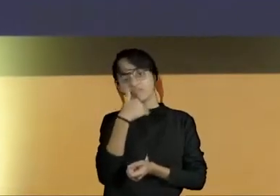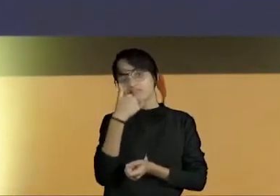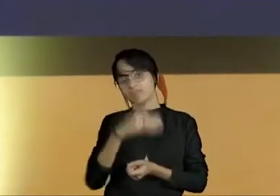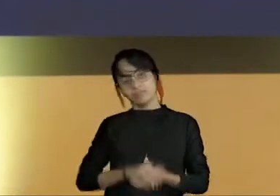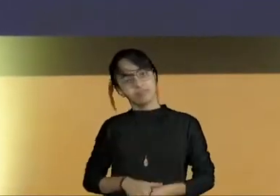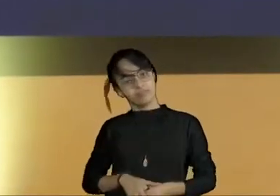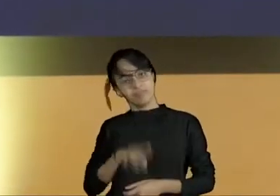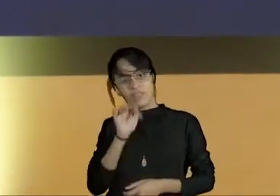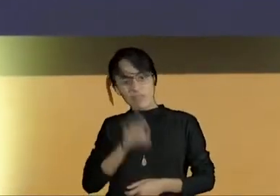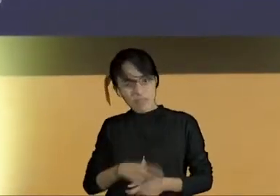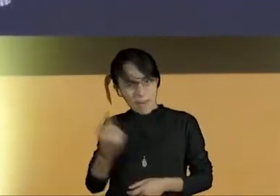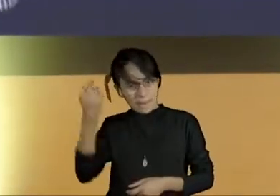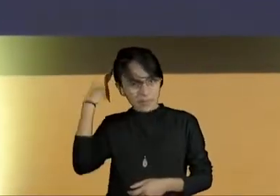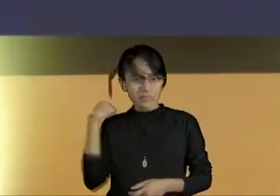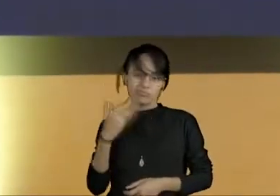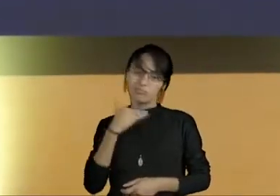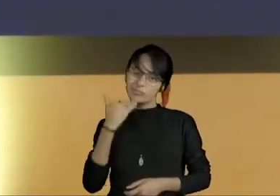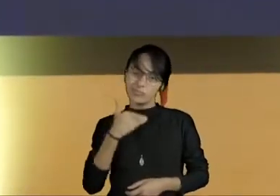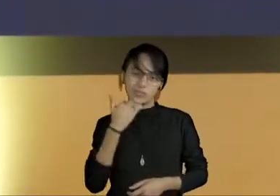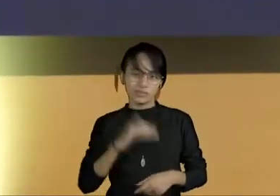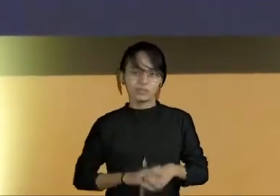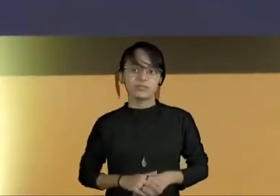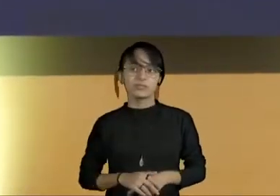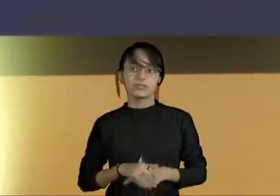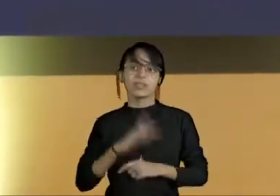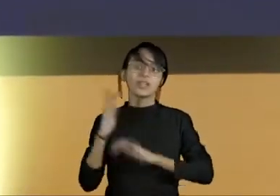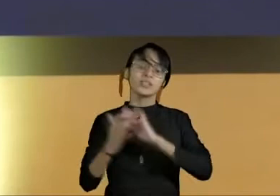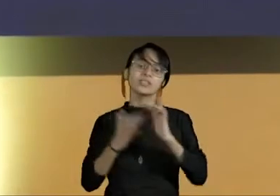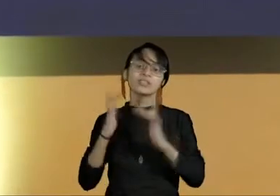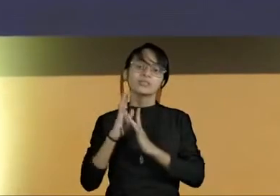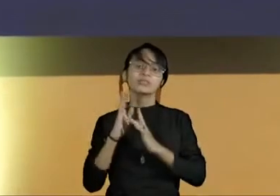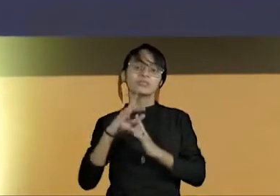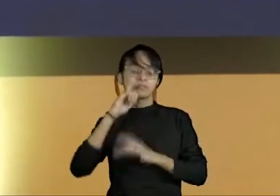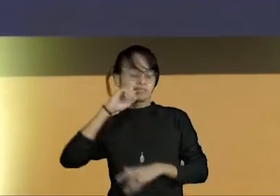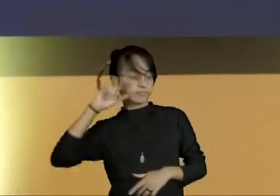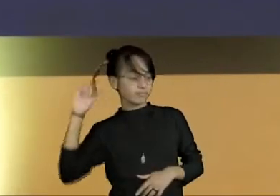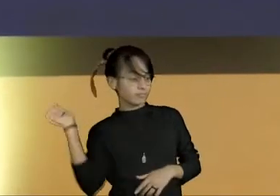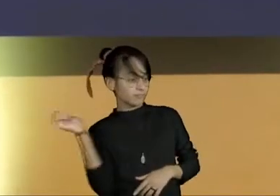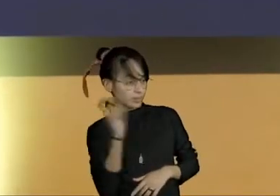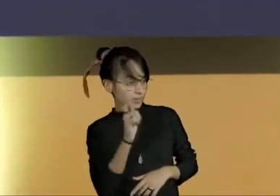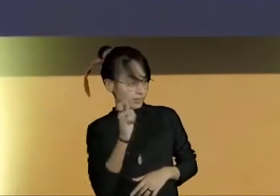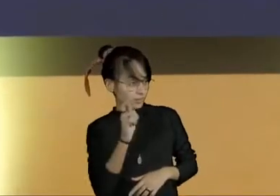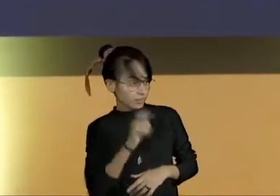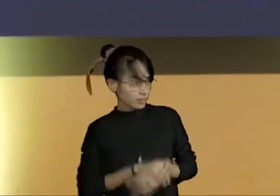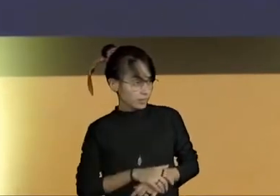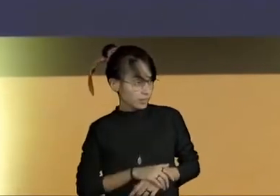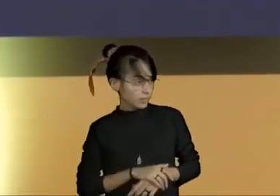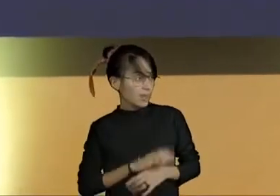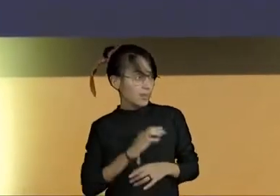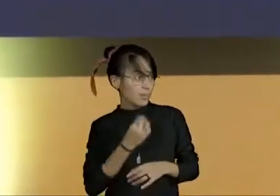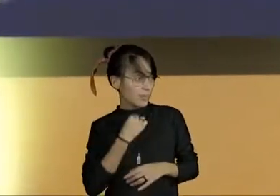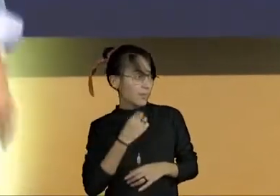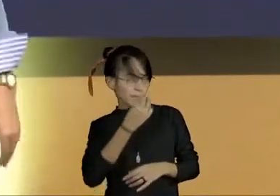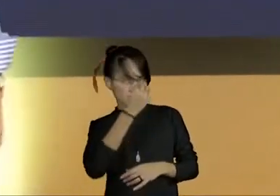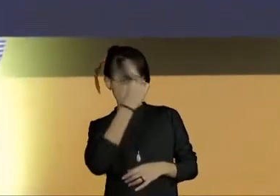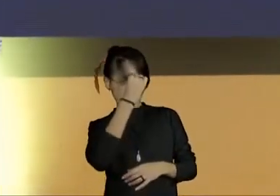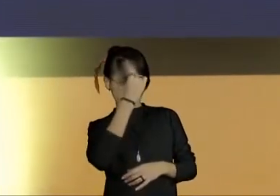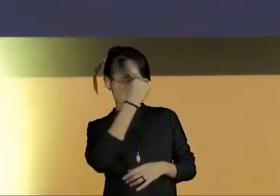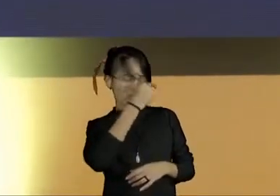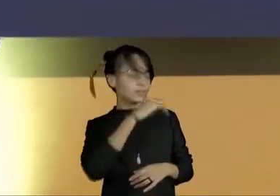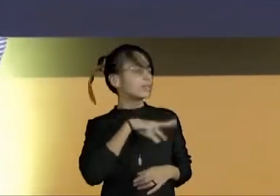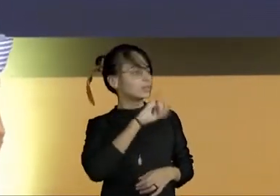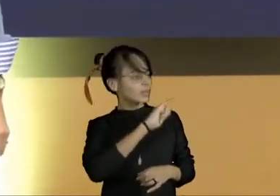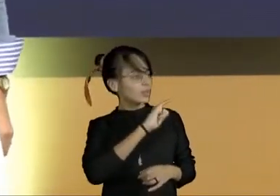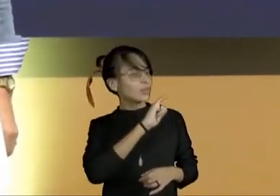Fé no passado não resolve nada. Aí Jesus libera uma palavra que traz ela para cá. E diz assim para ela: Marta, teu irmão vai